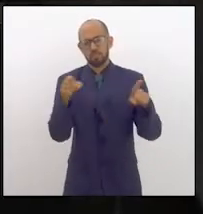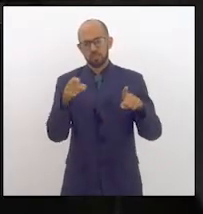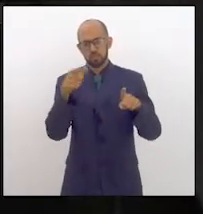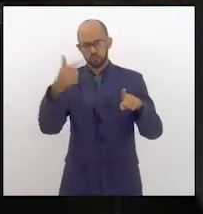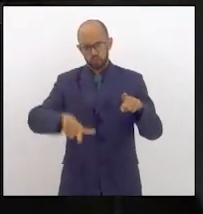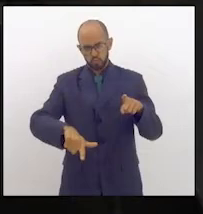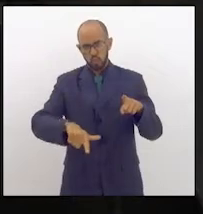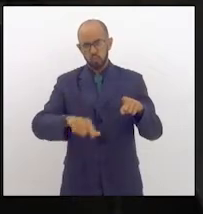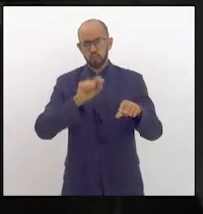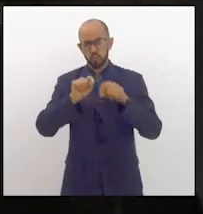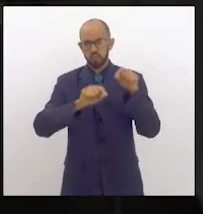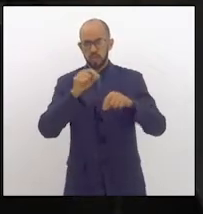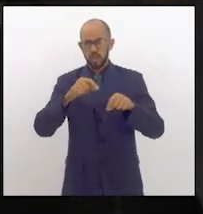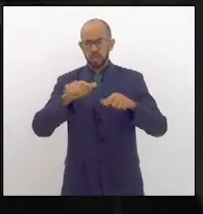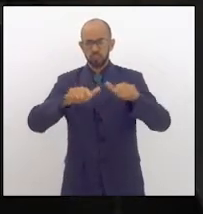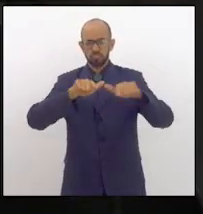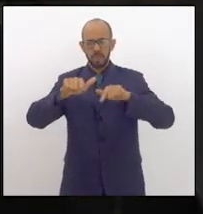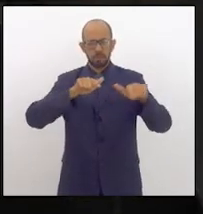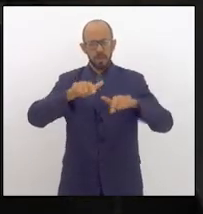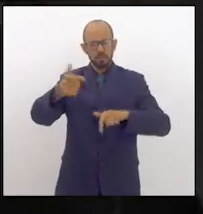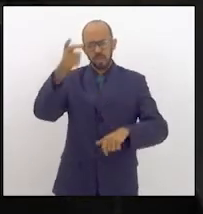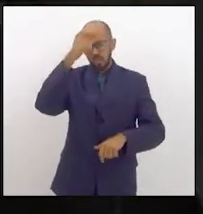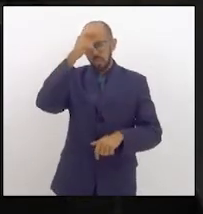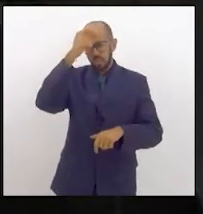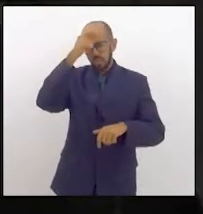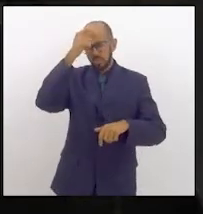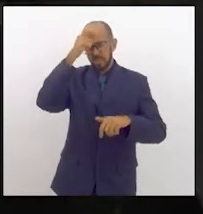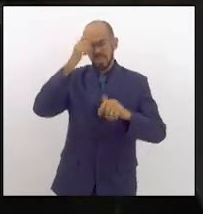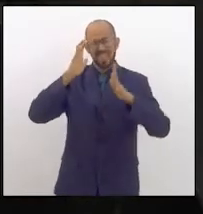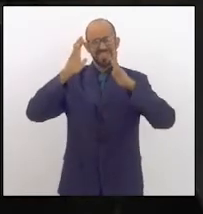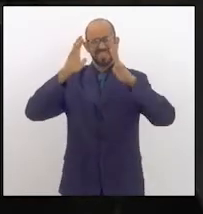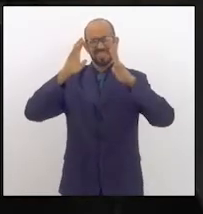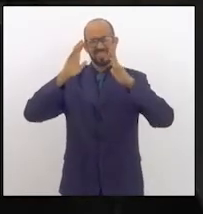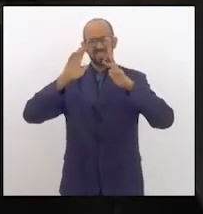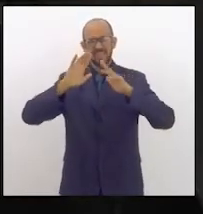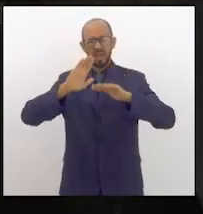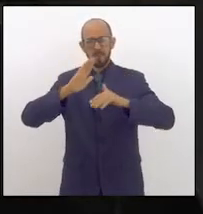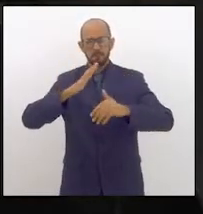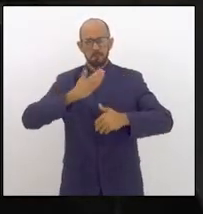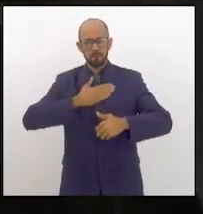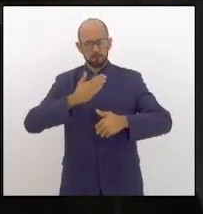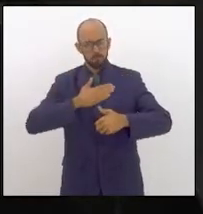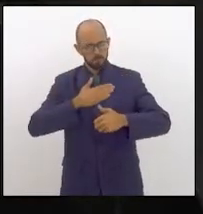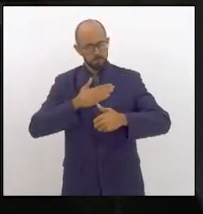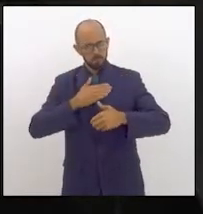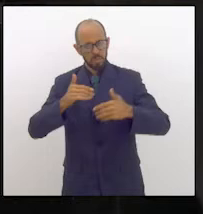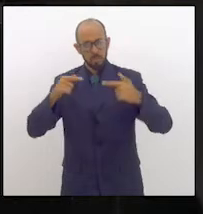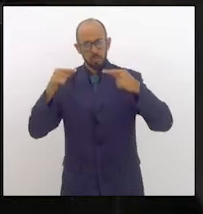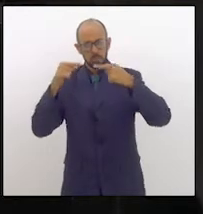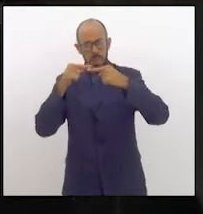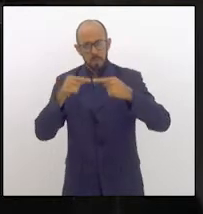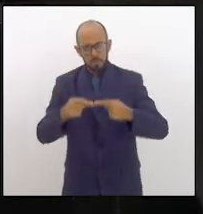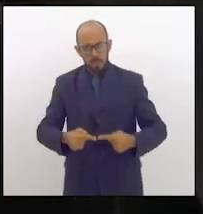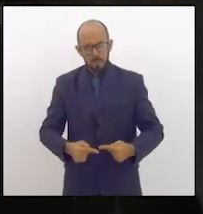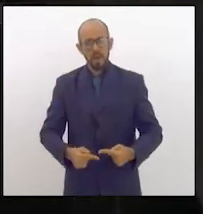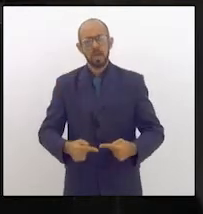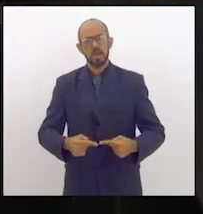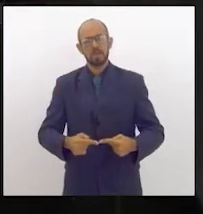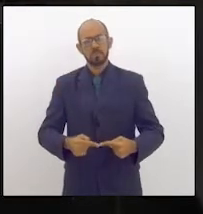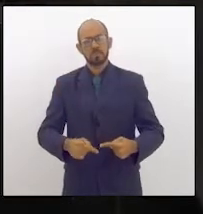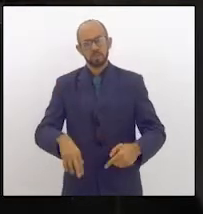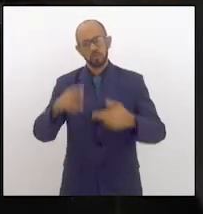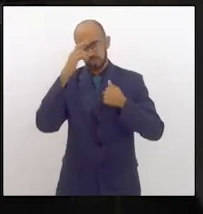eu trabalho com a minha consciência Eu trabalho com a minha coerência e eu